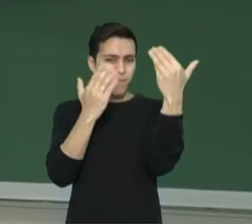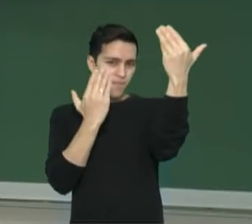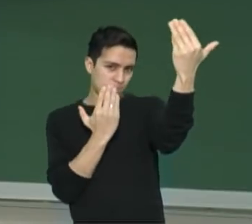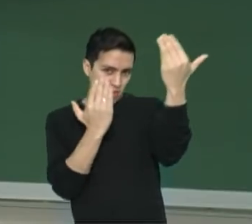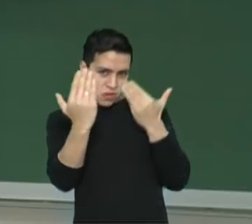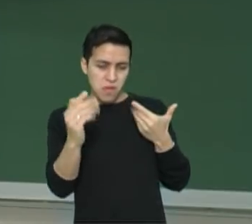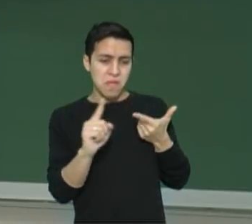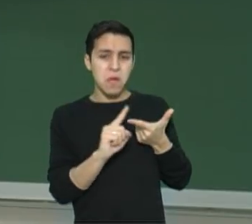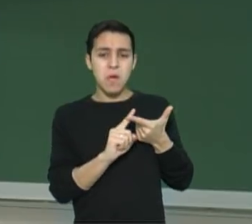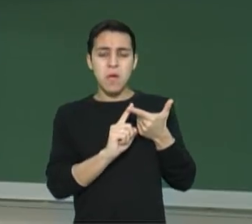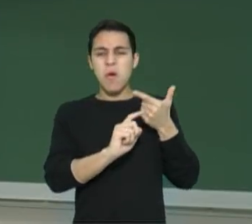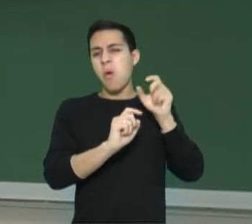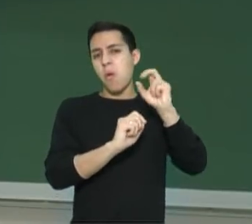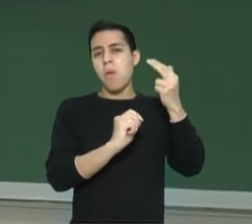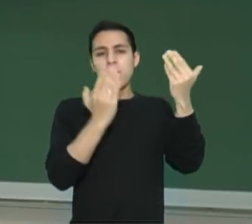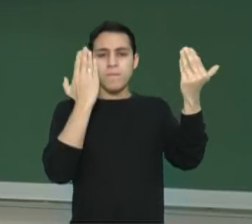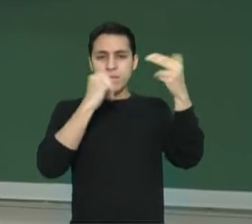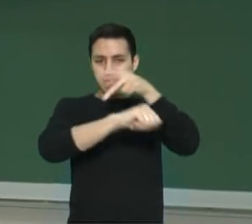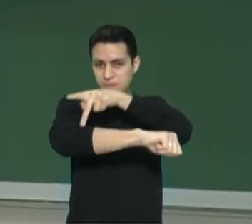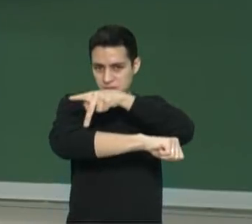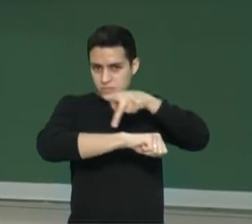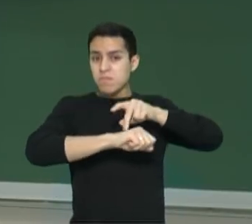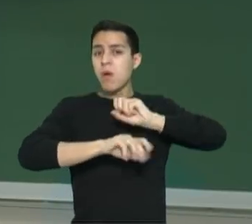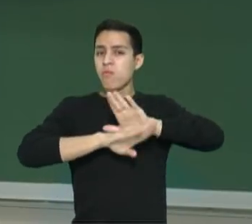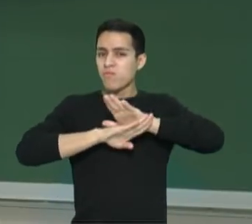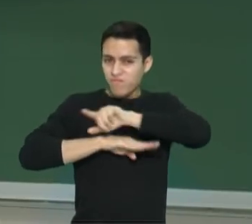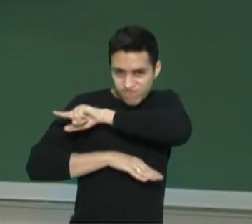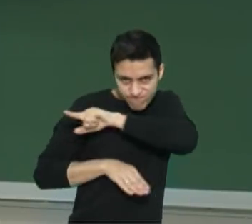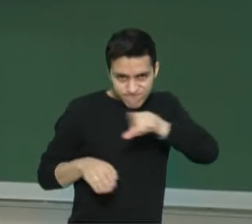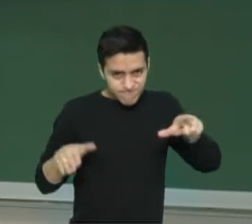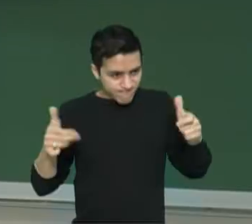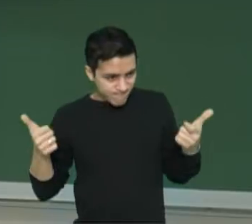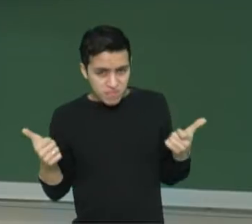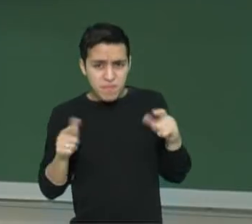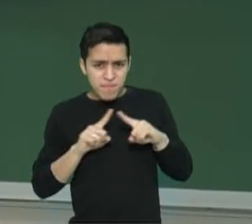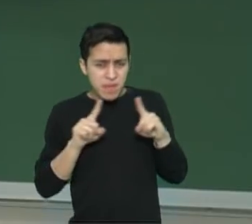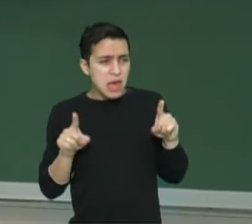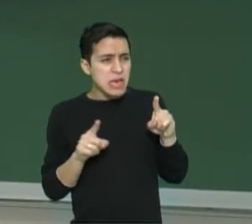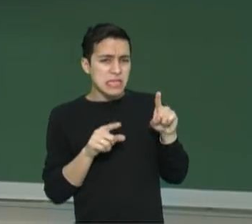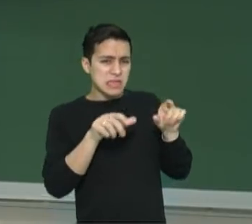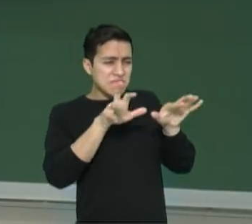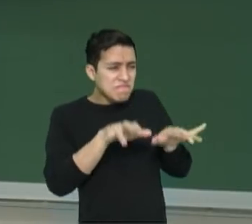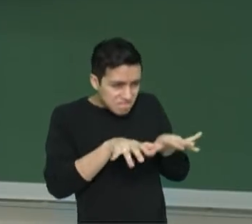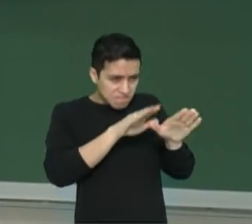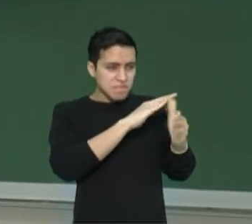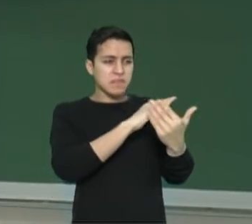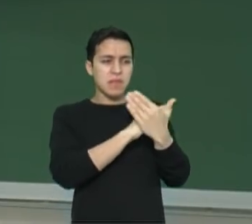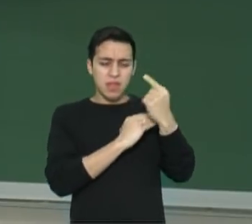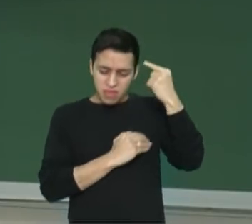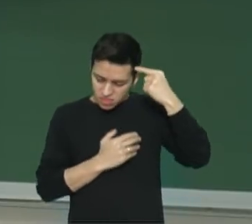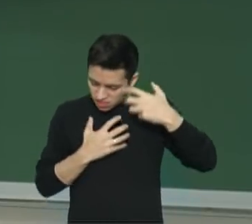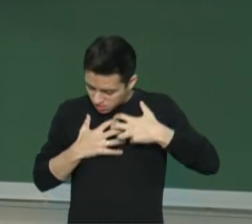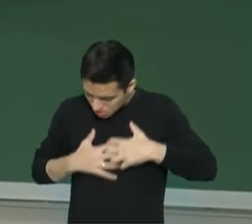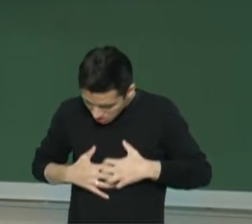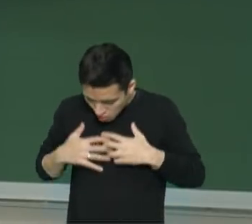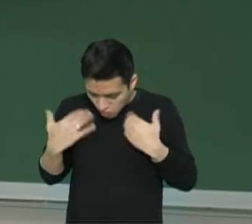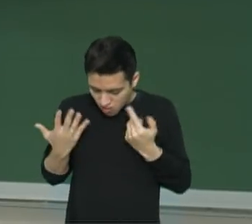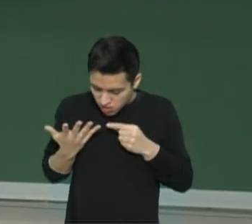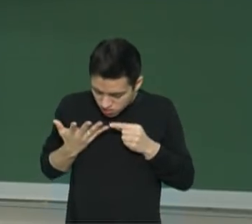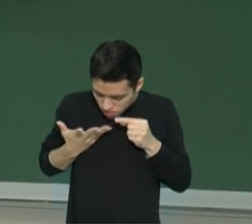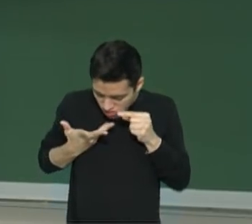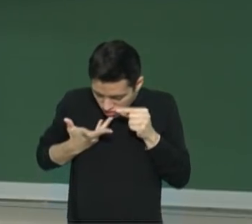com alguns psicopedagogos que podem auxiliar nesse sentido. Mas um teste já vai aí ajudar você a pensar quais são